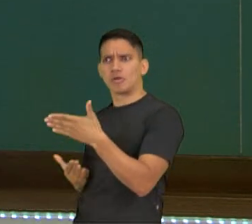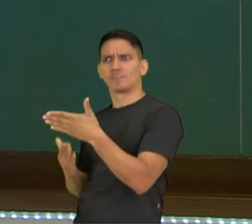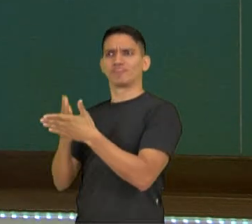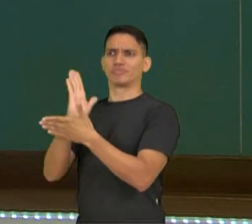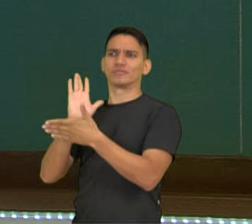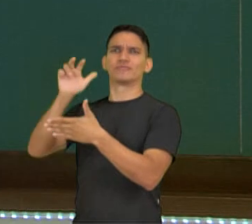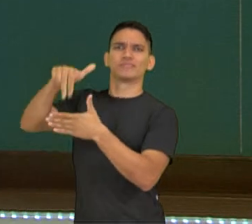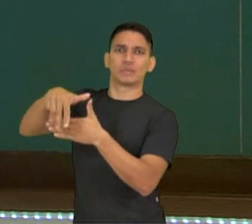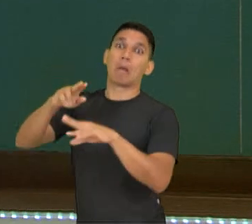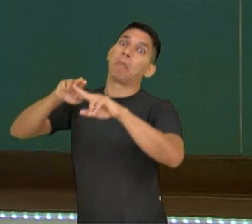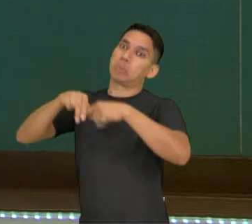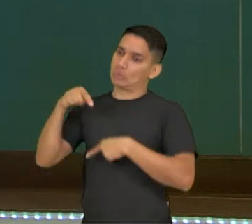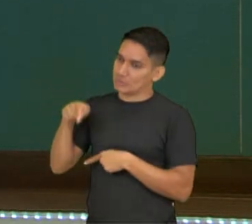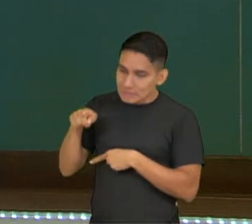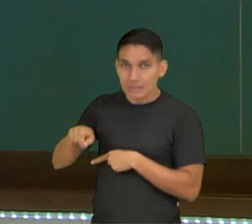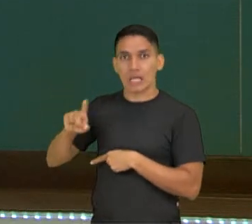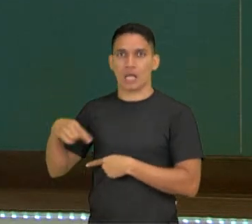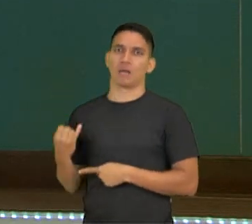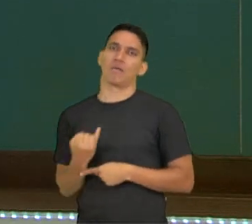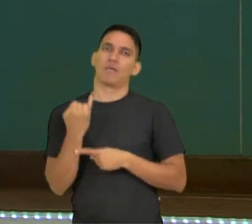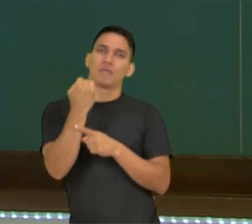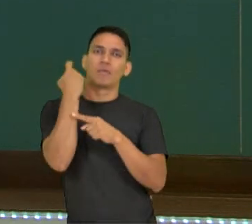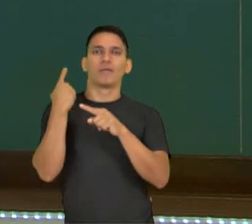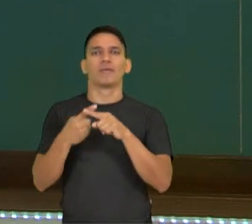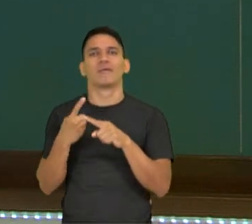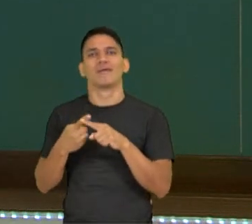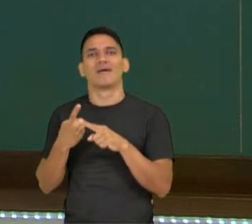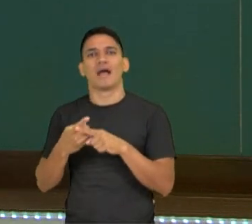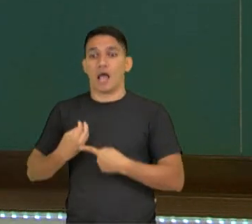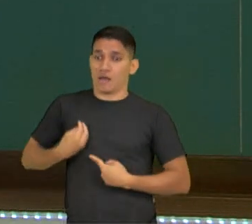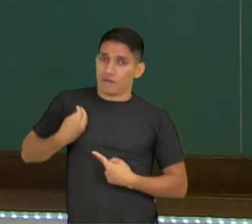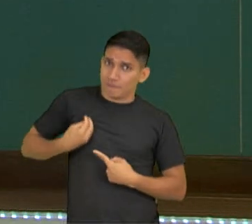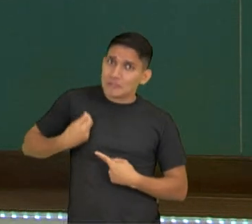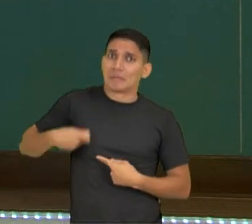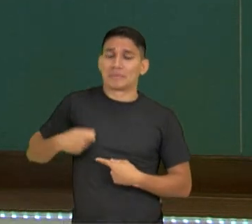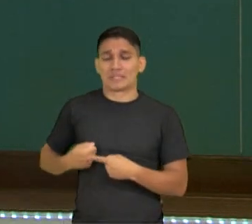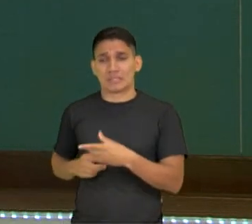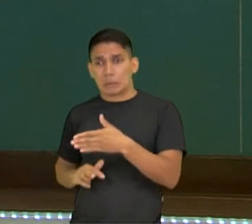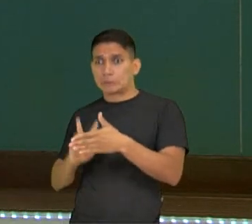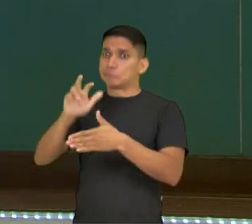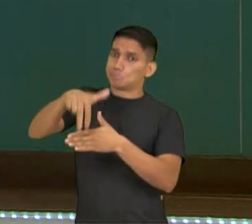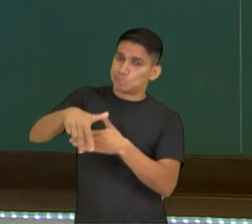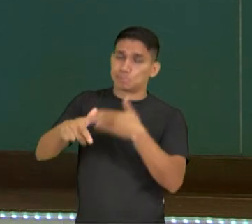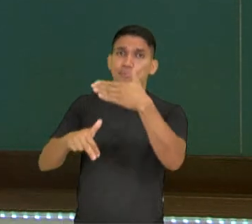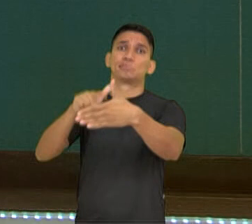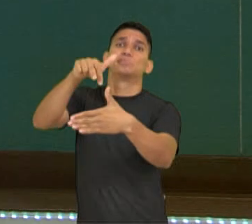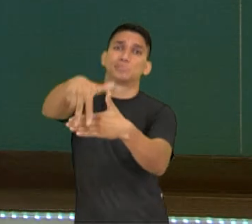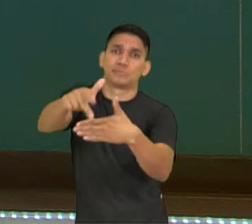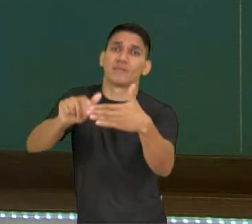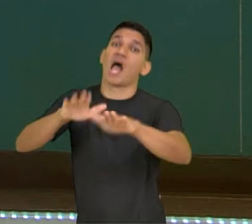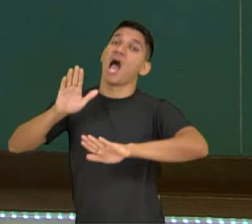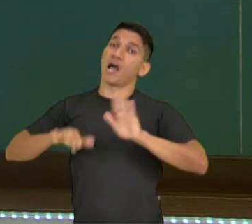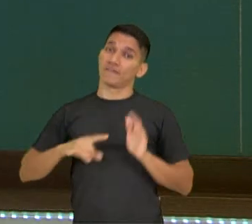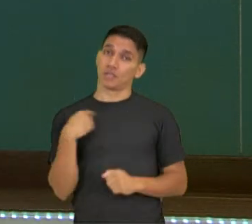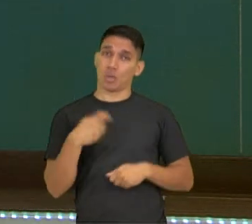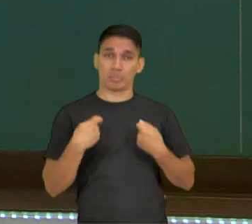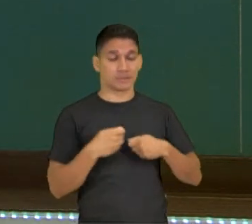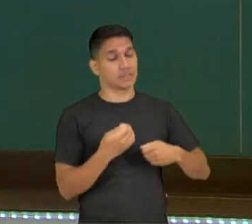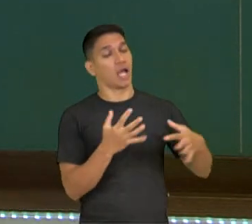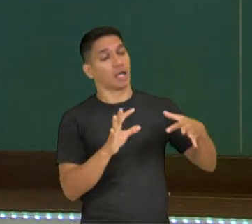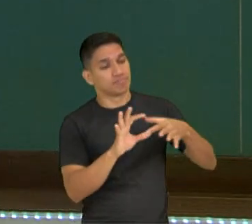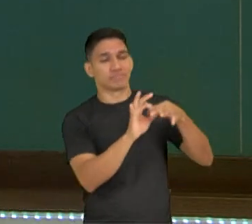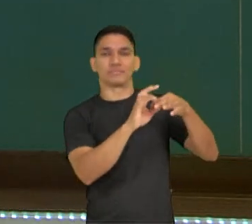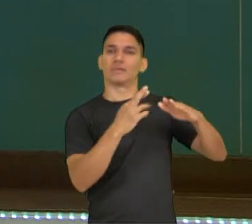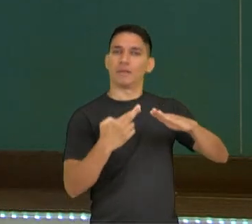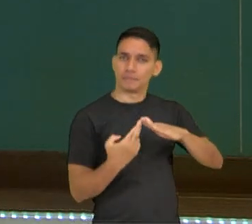que os jogos competitivos também são importantes, porque na vida a gente tem que ultrapassar muitos obstáculos, e muitas vezes a gente tem que ser ponte, né? Então a gente tem que